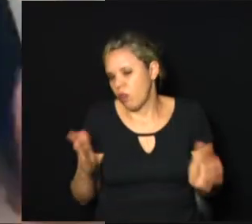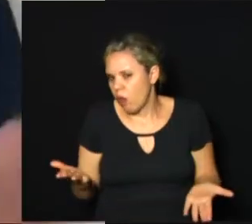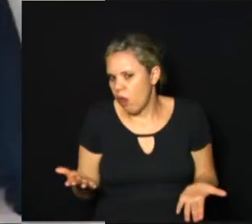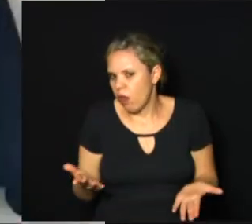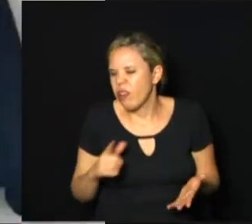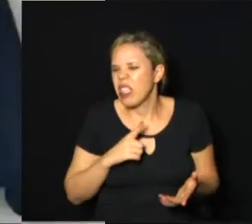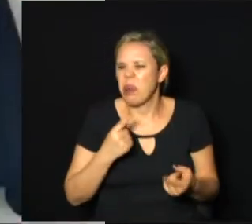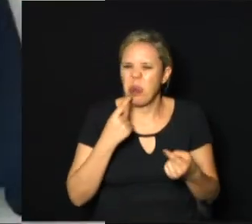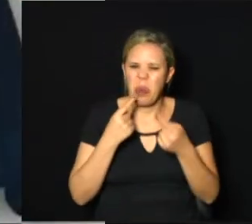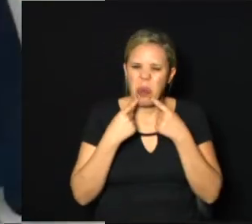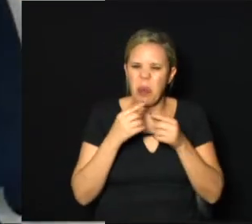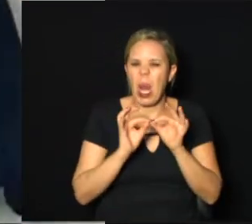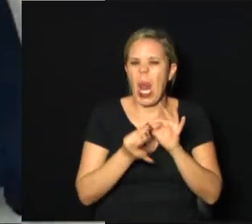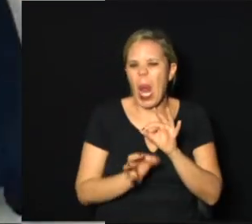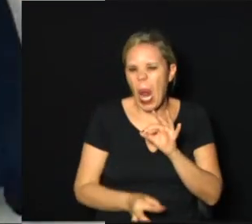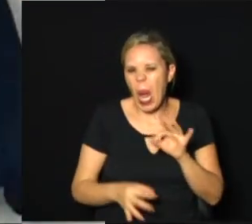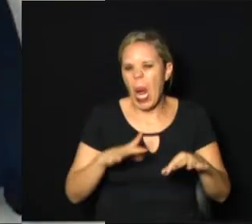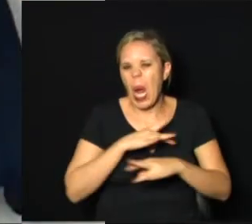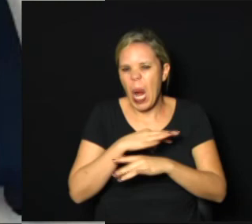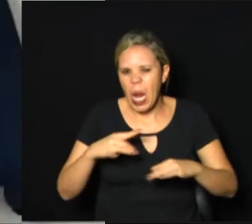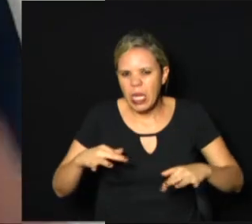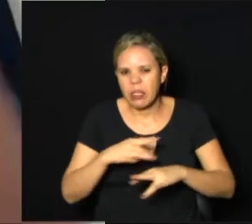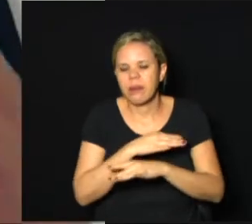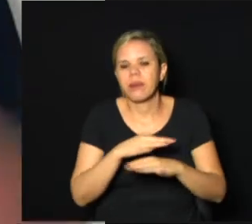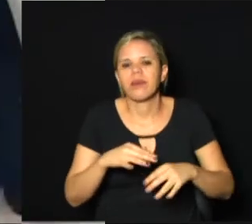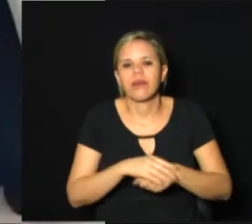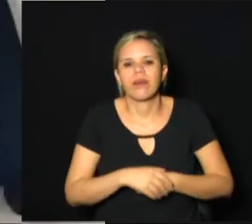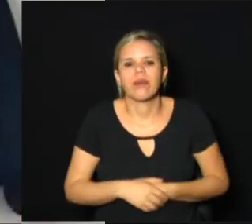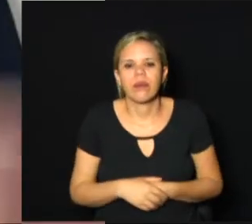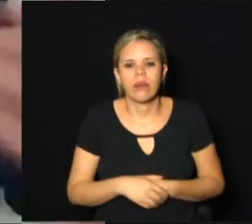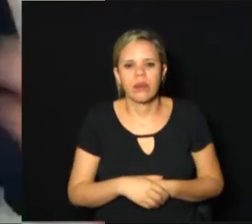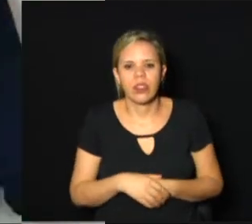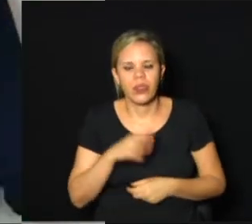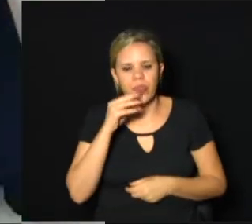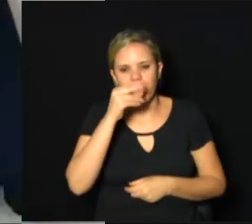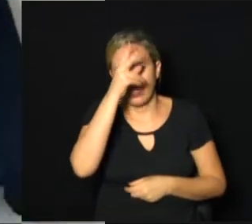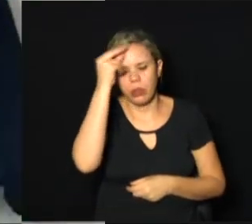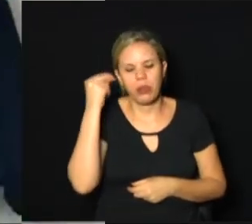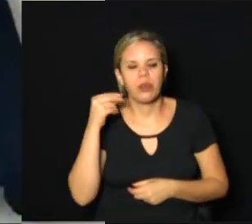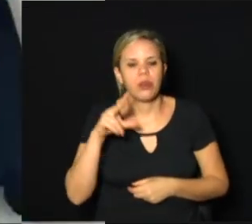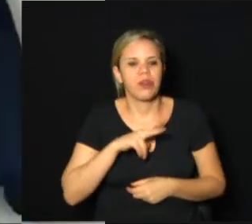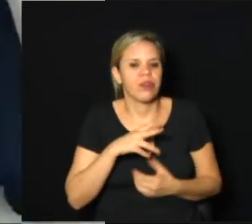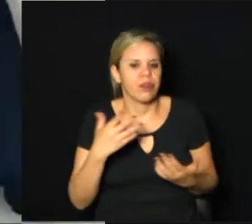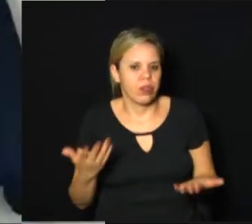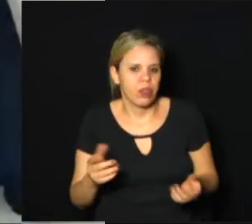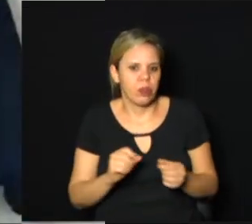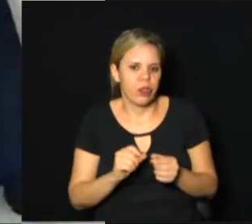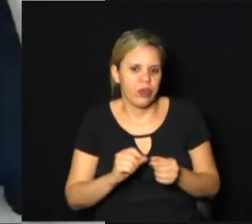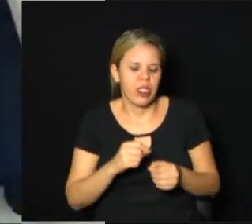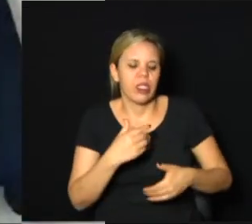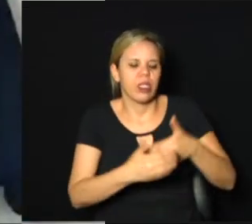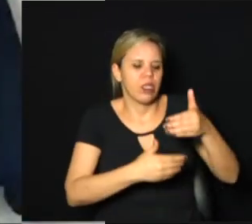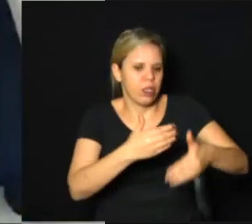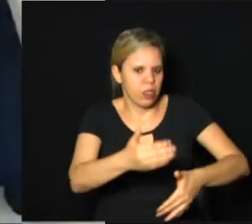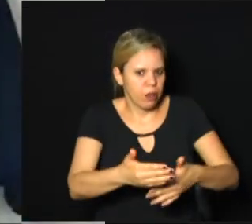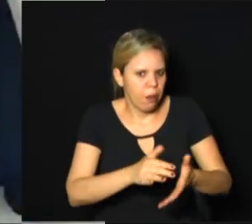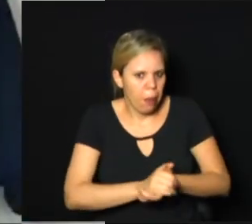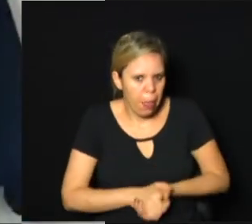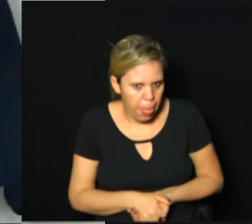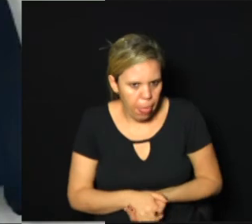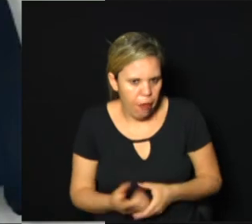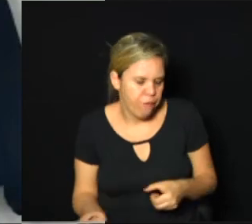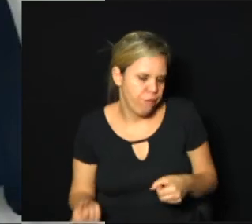grande diálogo com a cidade, com os agentes públicos e privados, para que a gente possa fazer um processo